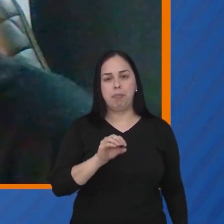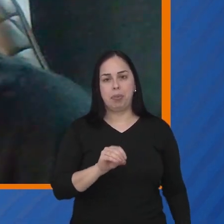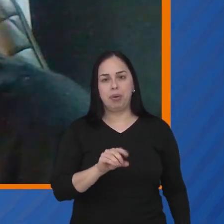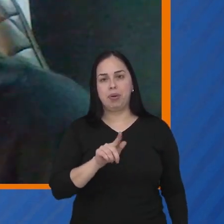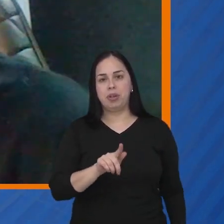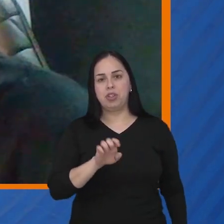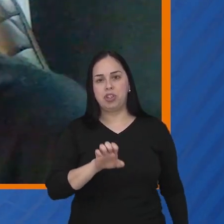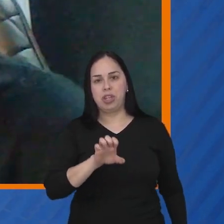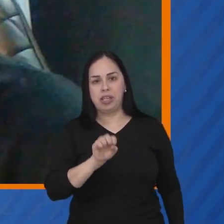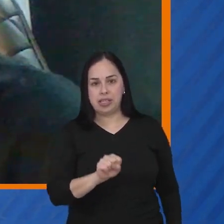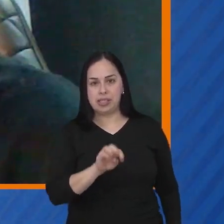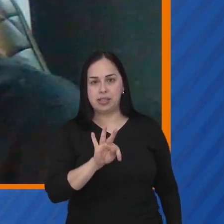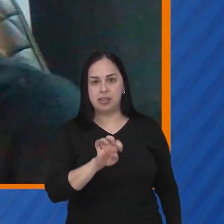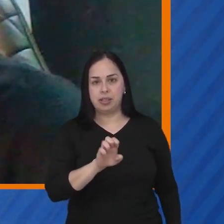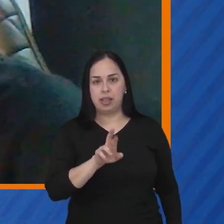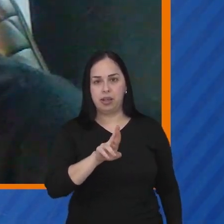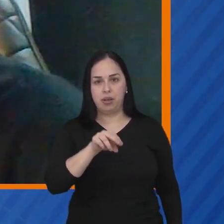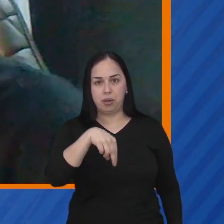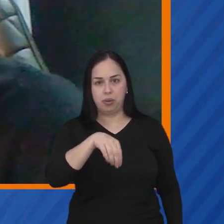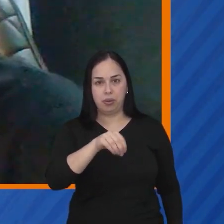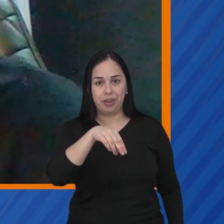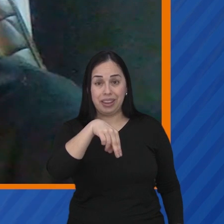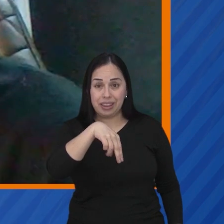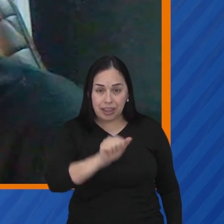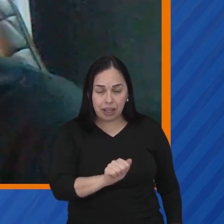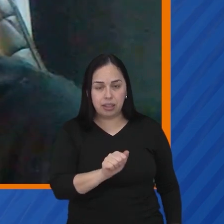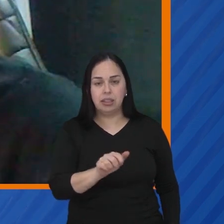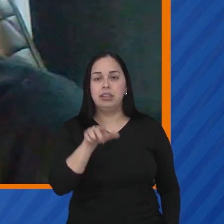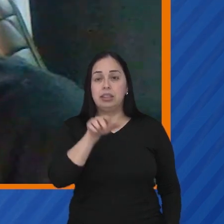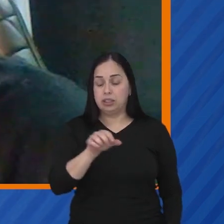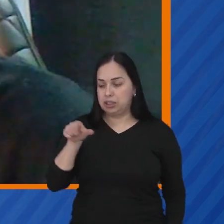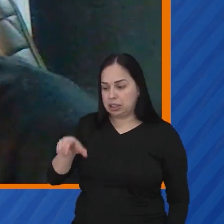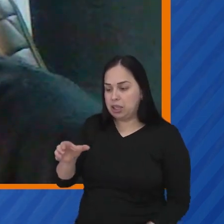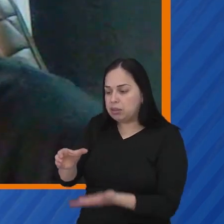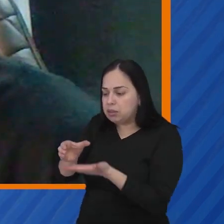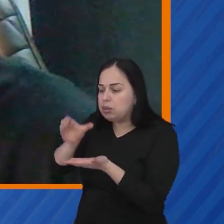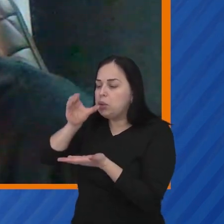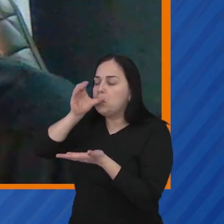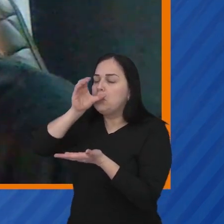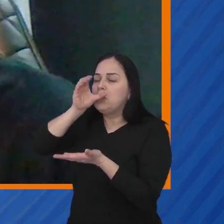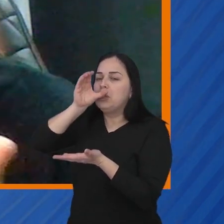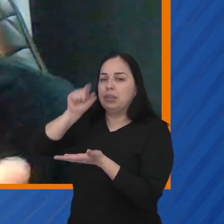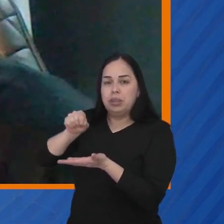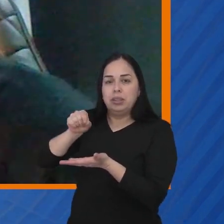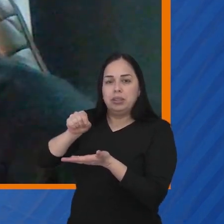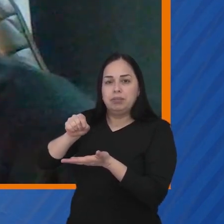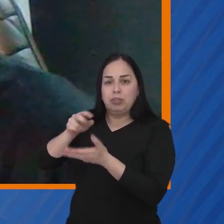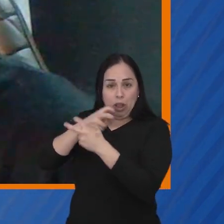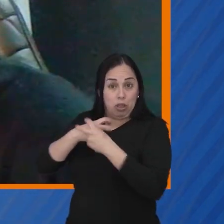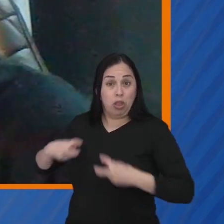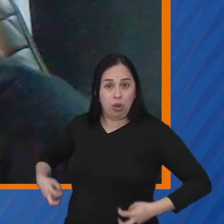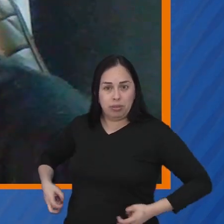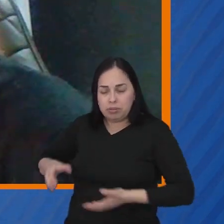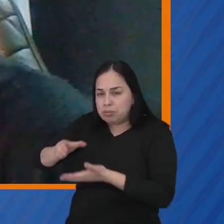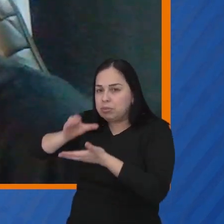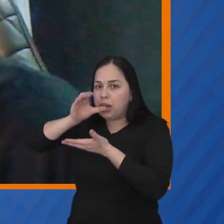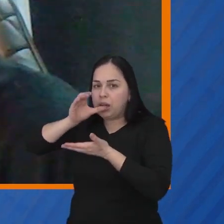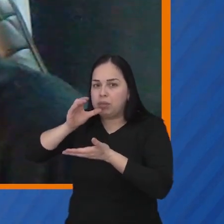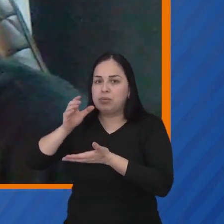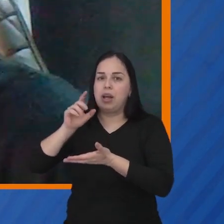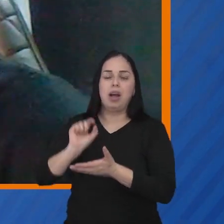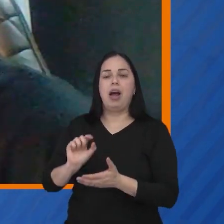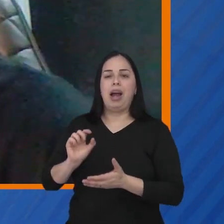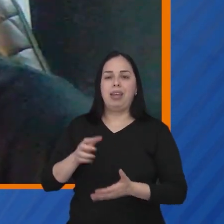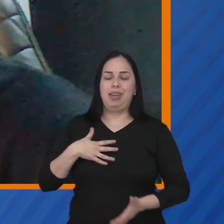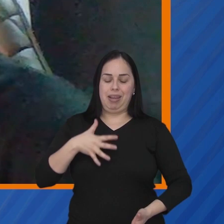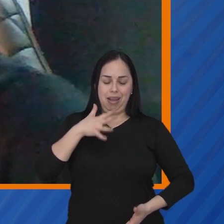progesterona, o nosso corpo, quando você ingerir bisfenol A proveniente de alguma fonte, o corpo